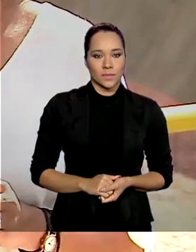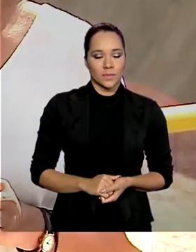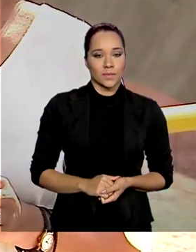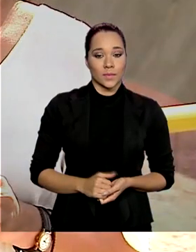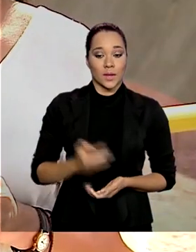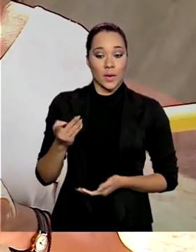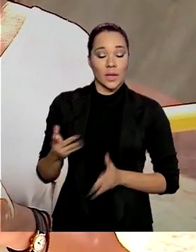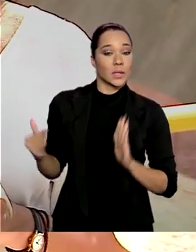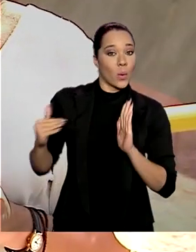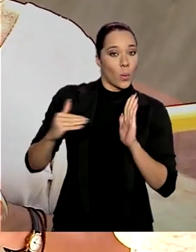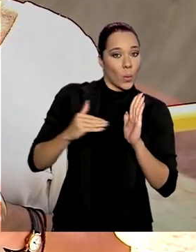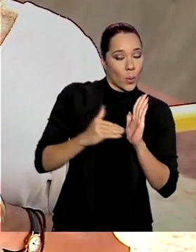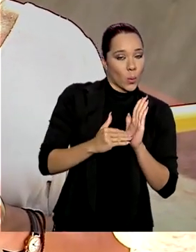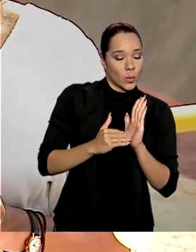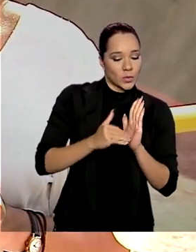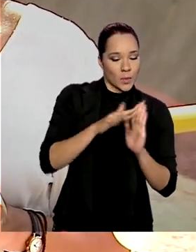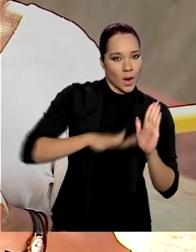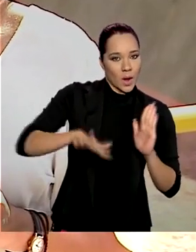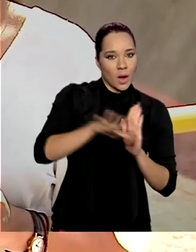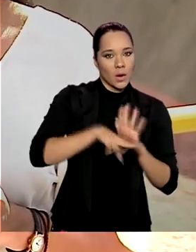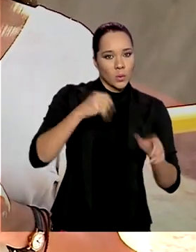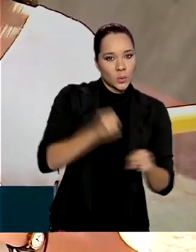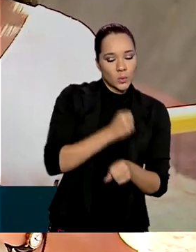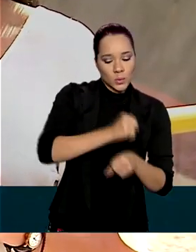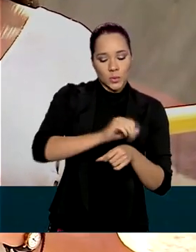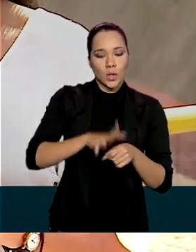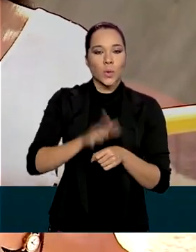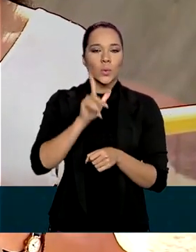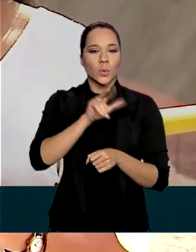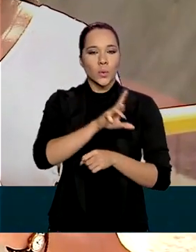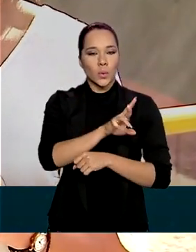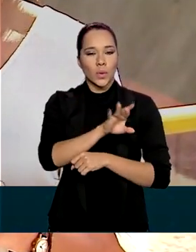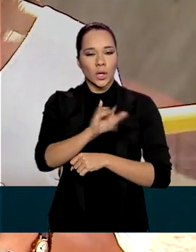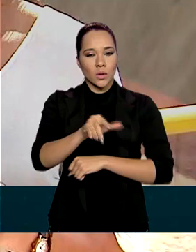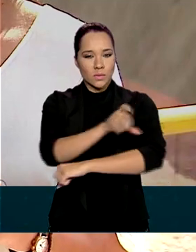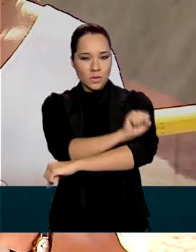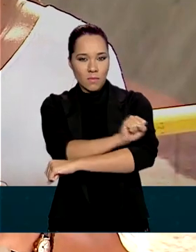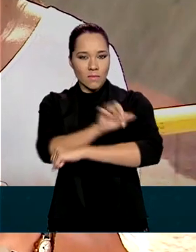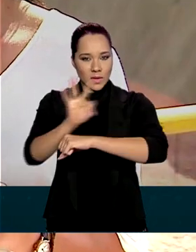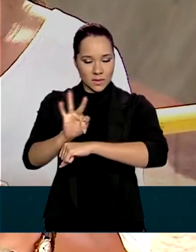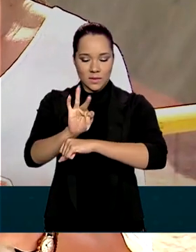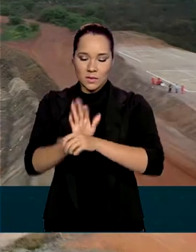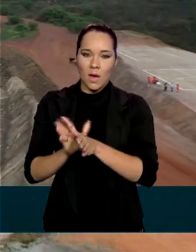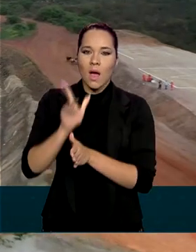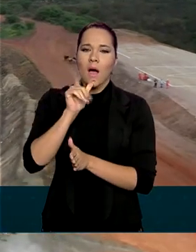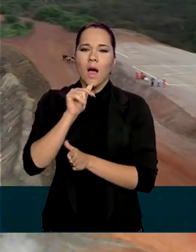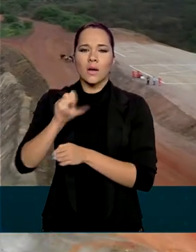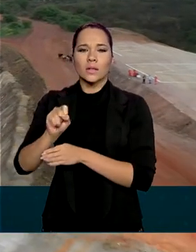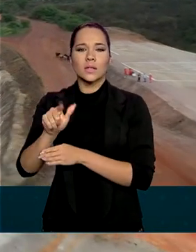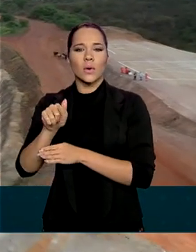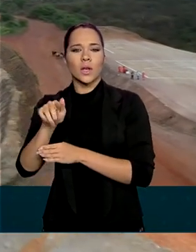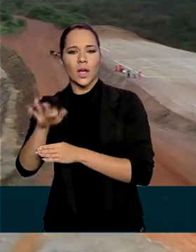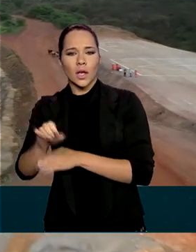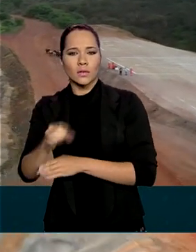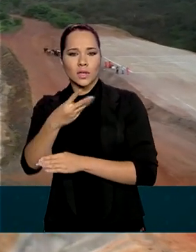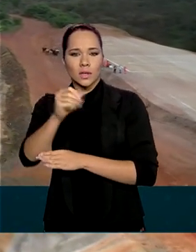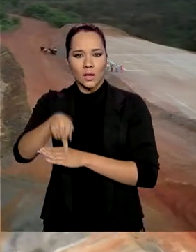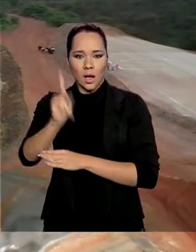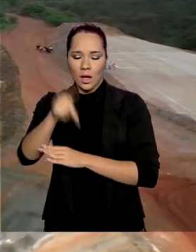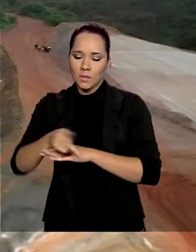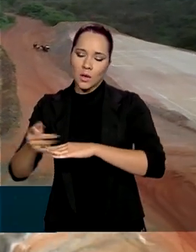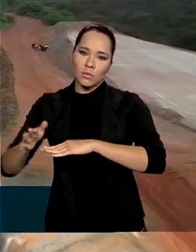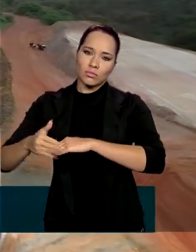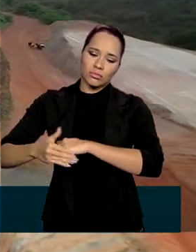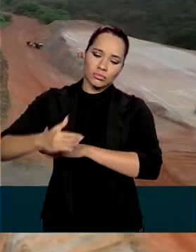Esta é a última etapa do eixo norte do projeto de integração do Rio São Francisco. As águas vêm de Salgueiro, a 30 quilômetros daqui.